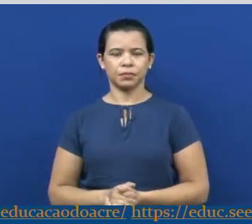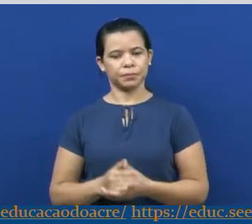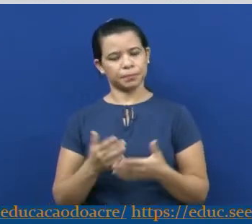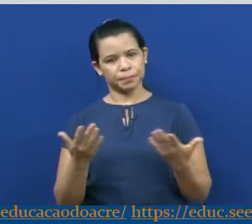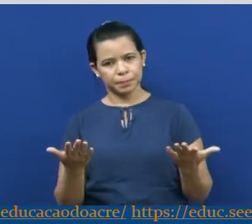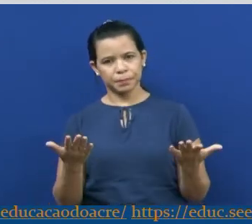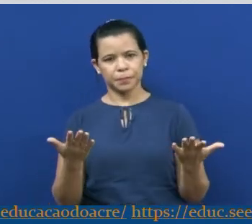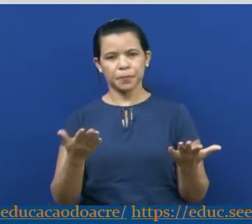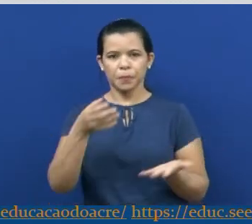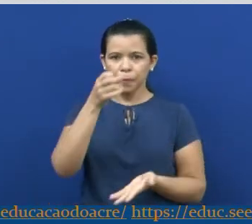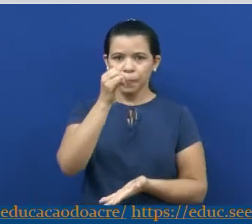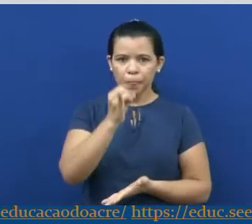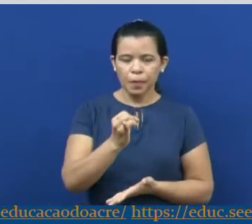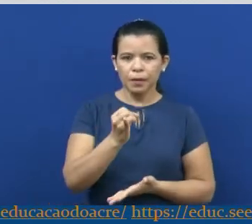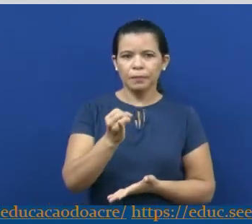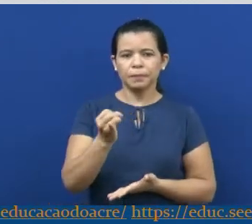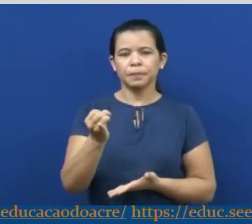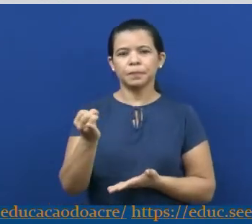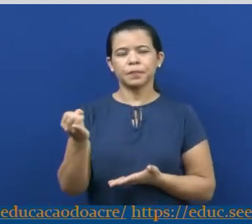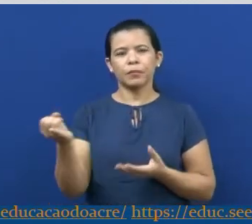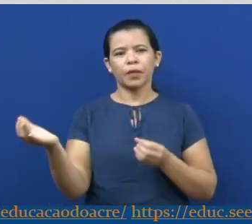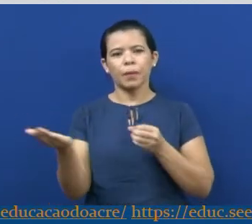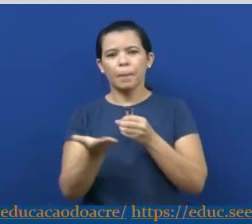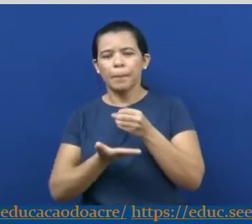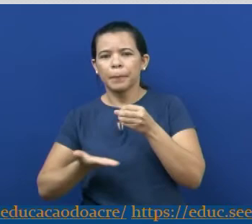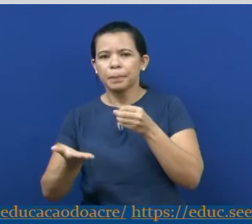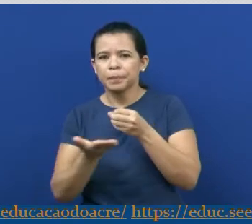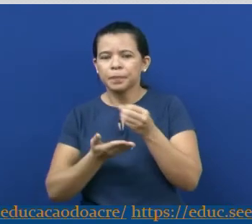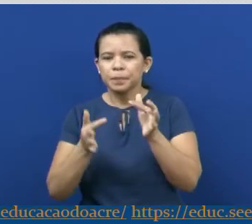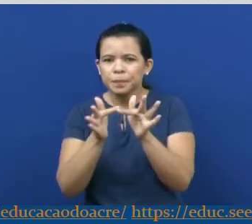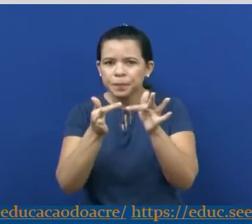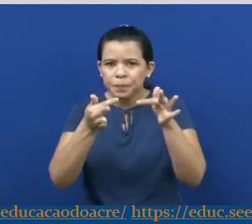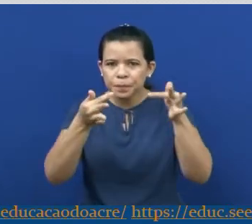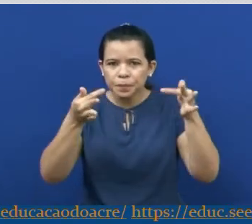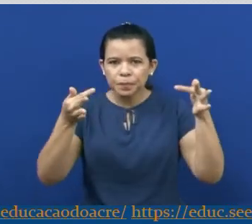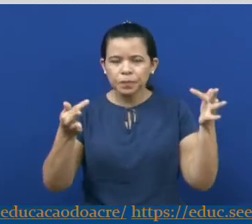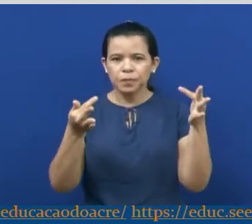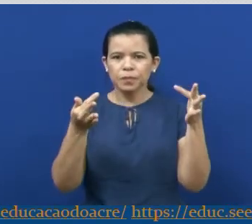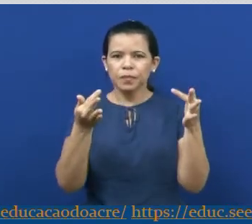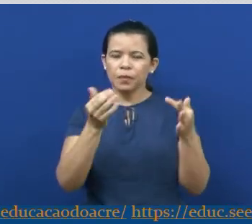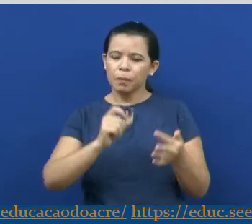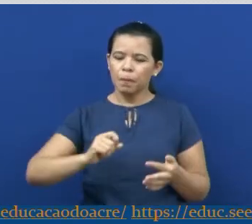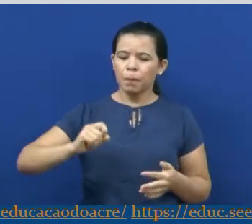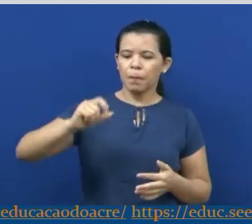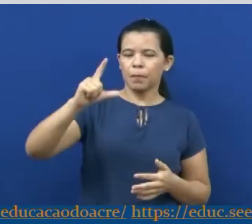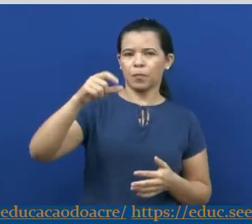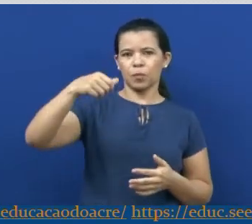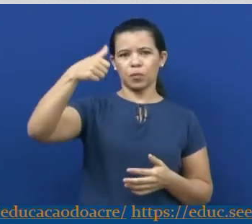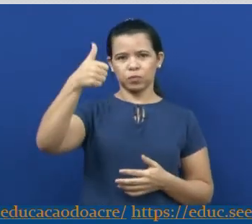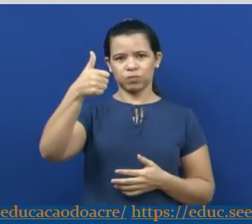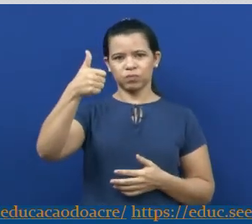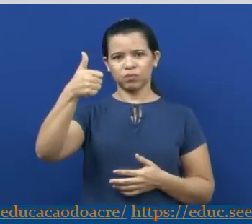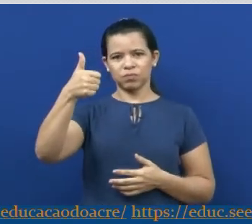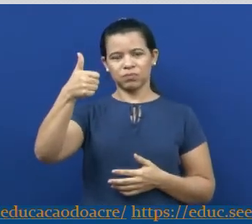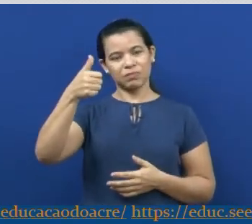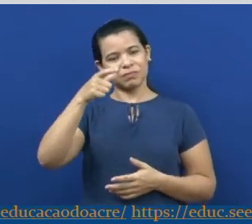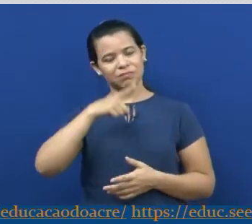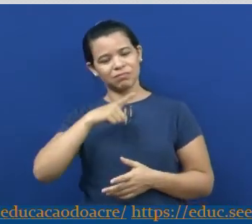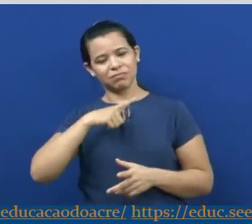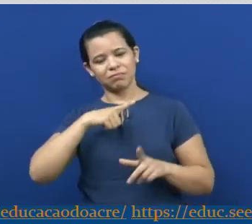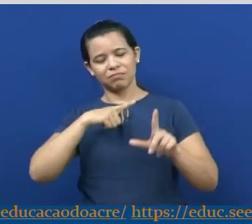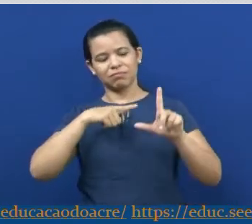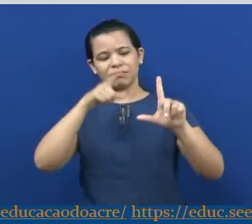Agora, se a base da minha função logarítmica for maior do que 1, aí nós teremos um